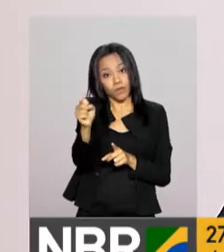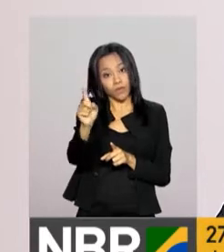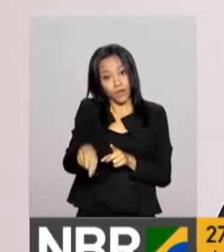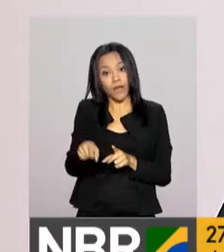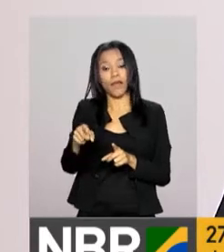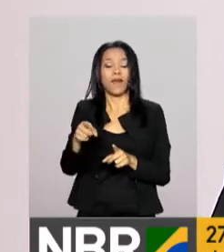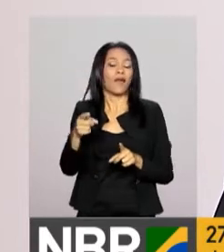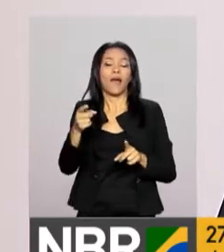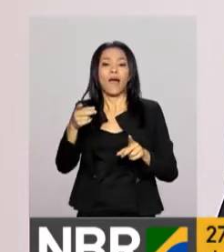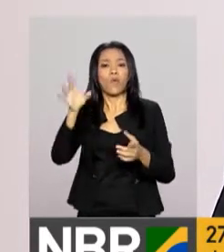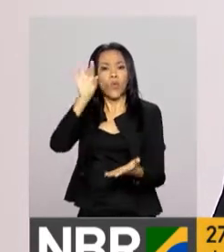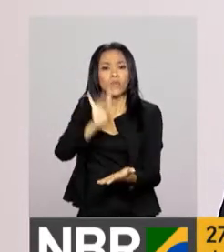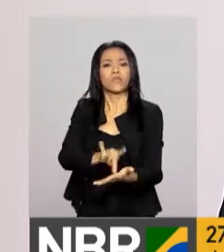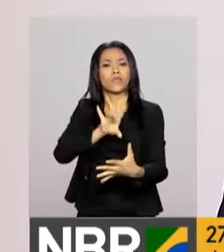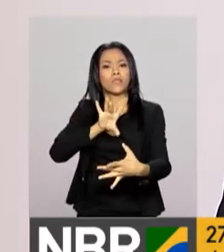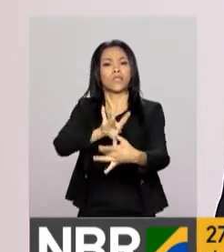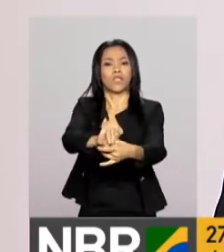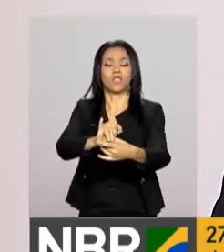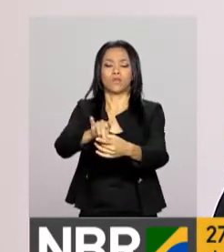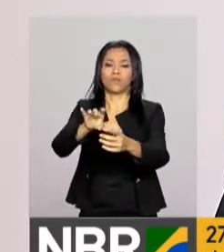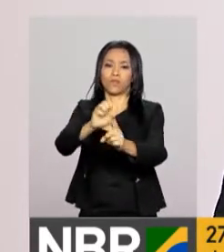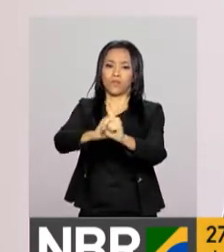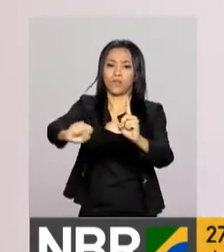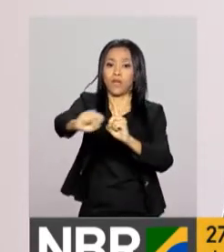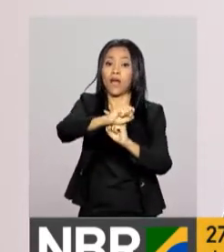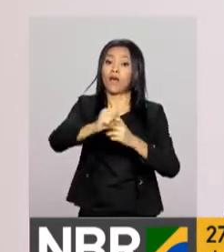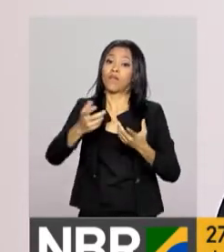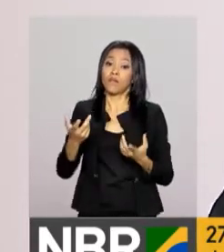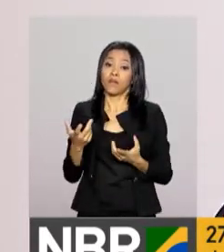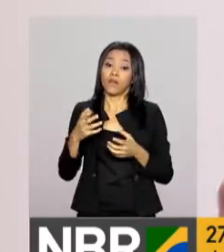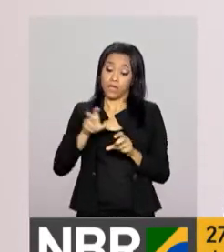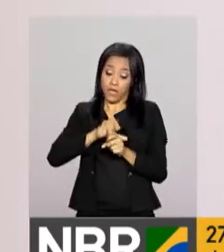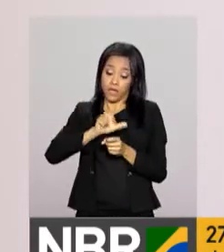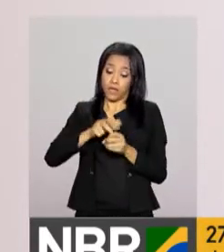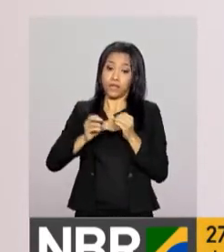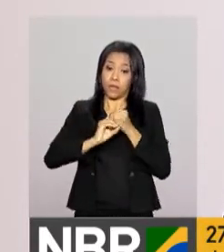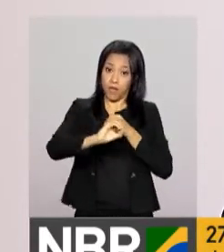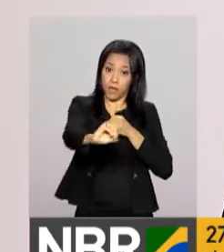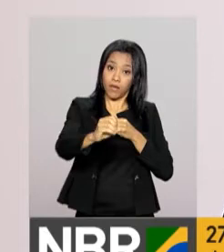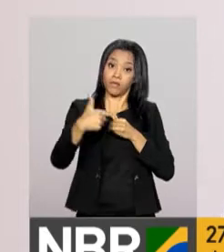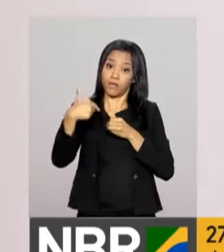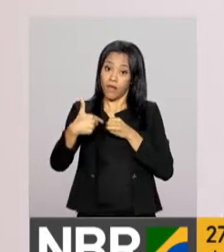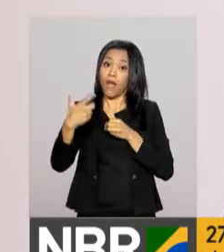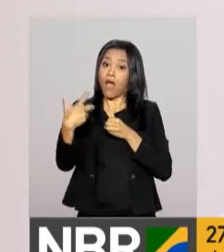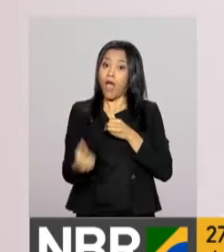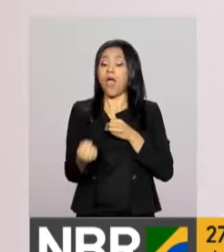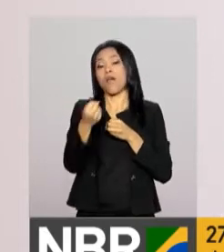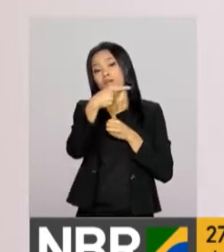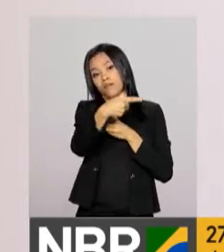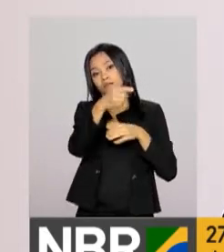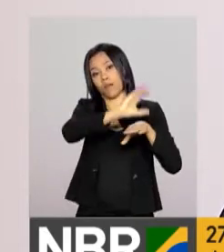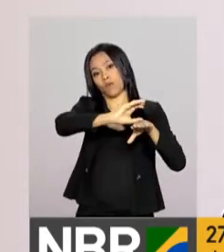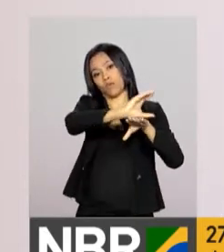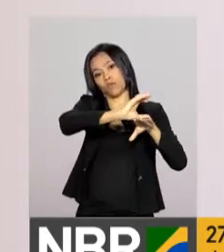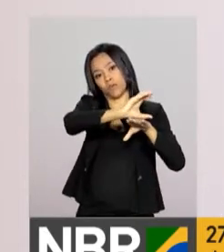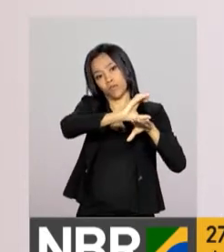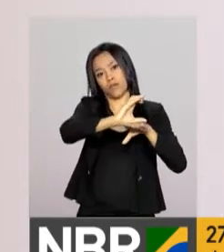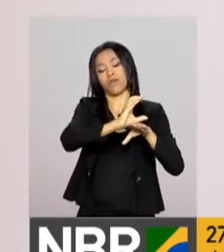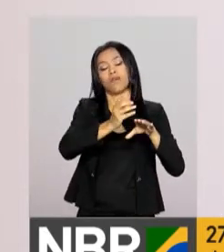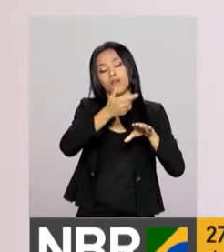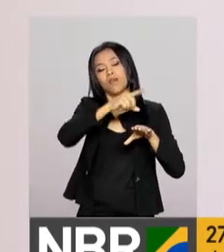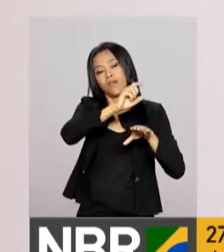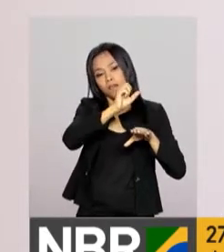ea realidade do saneamento é uma realidade social foi acolhida pelo constituinte de 88 e assim